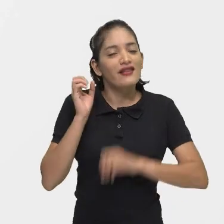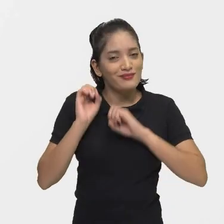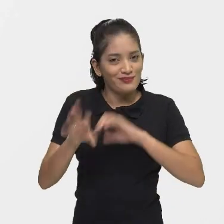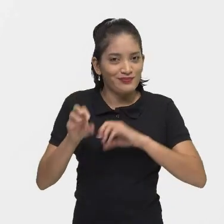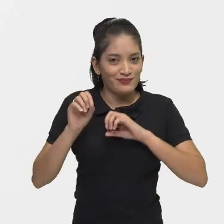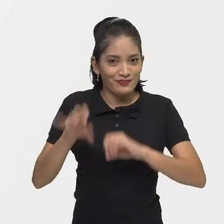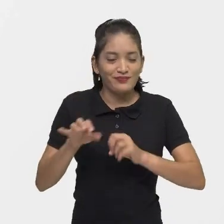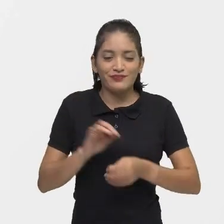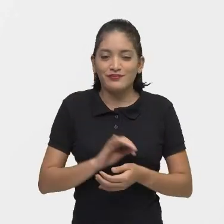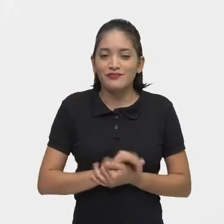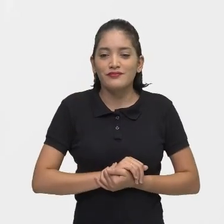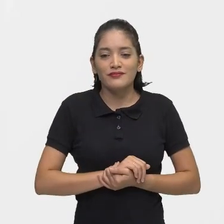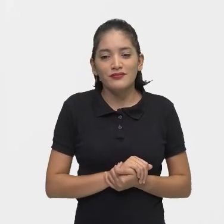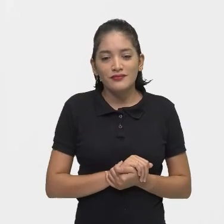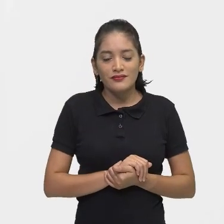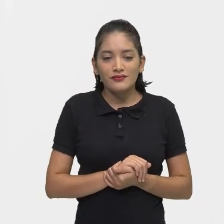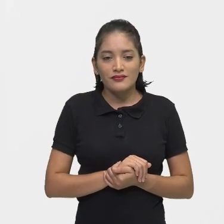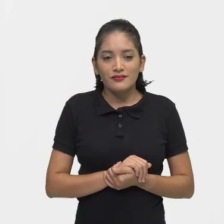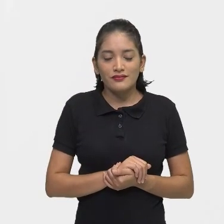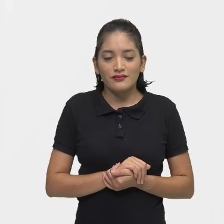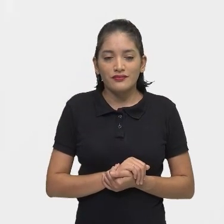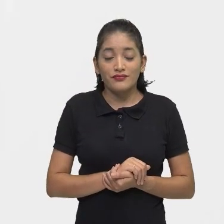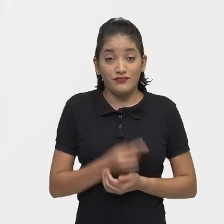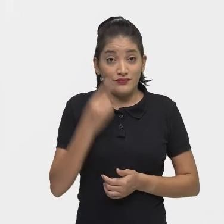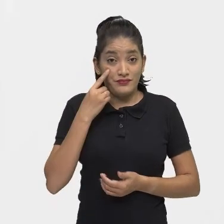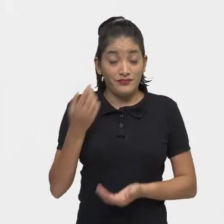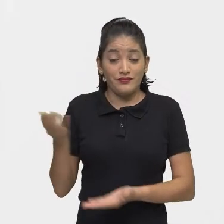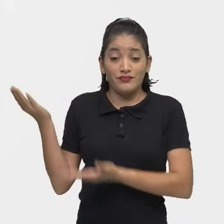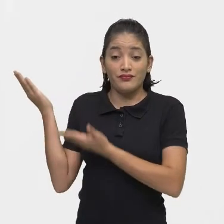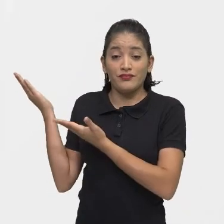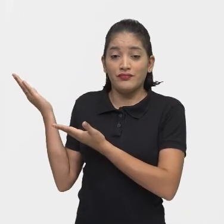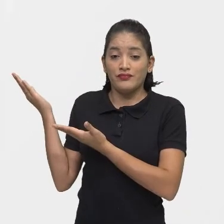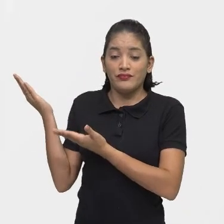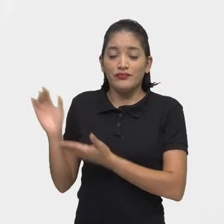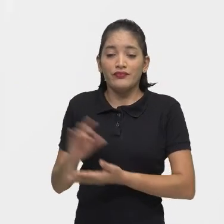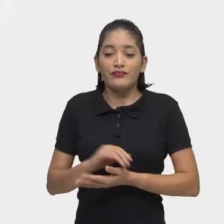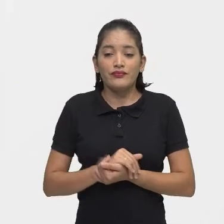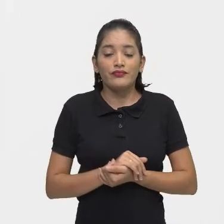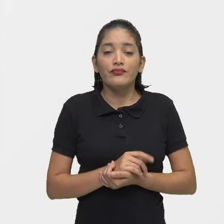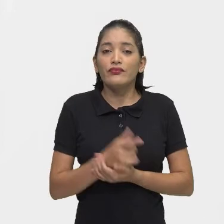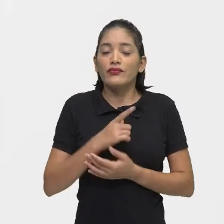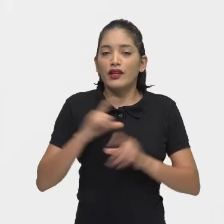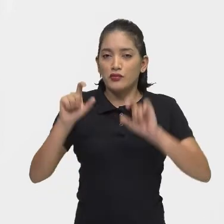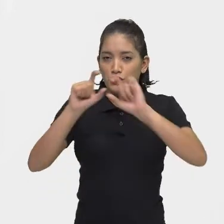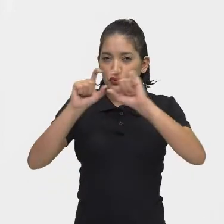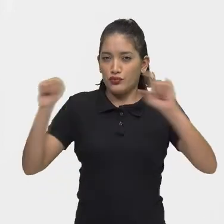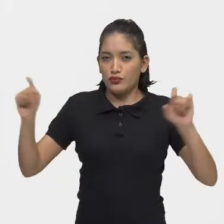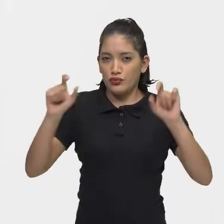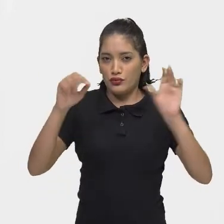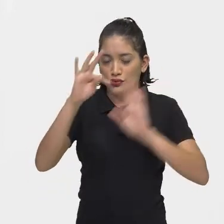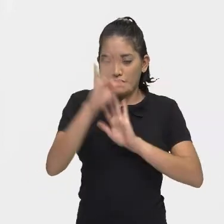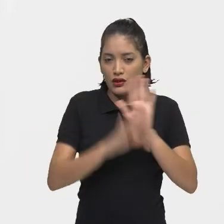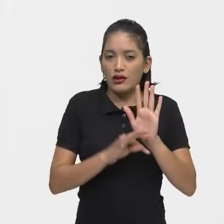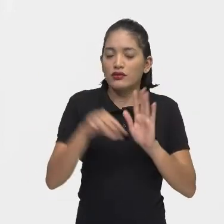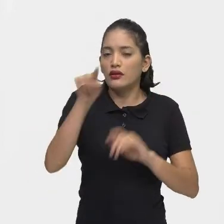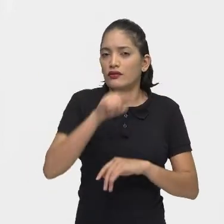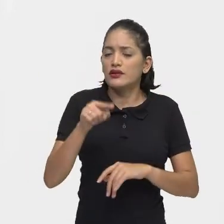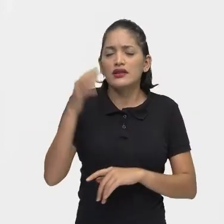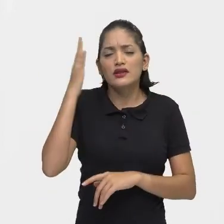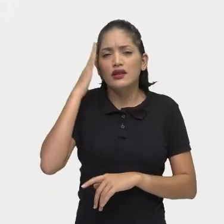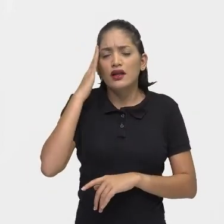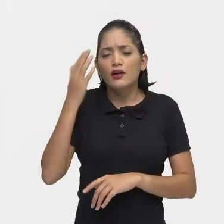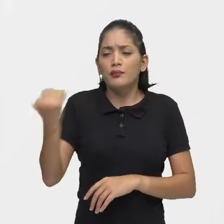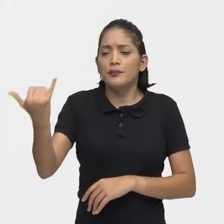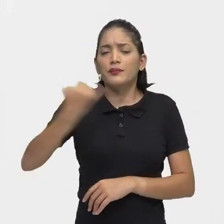ensinadas, ok? Vamos ver. Eu tenho aí esse pequeno trecho e vocês vão me